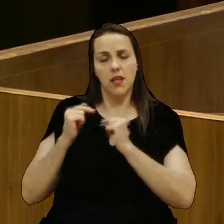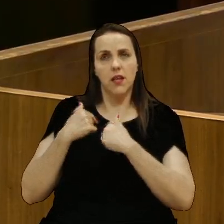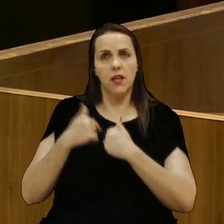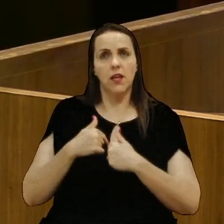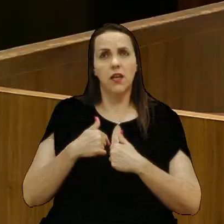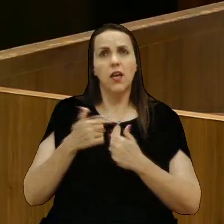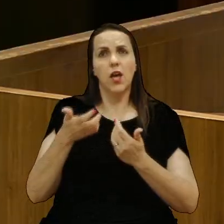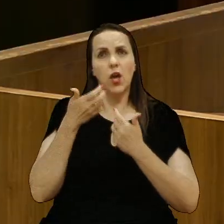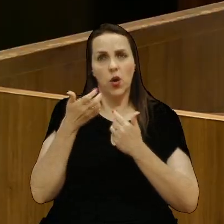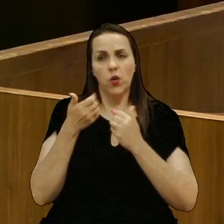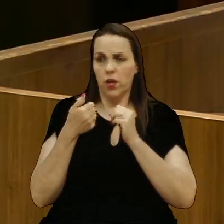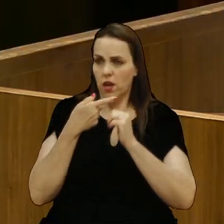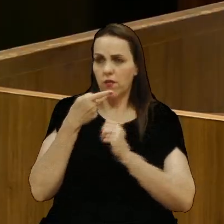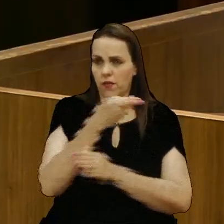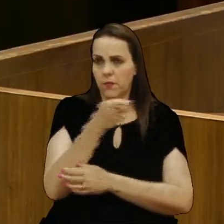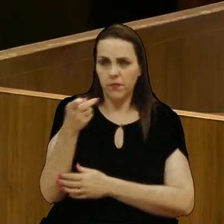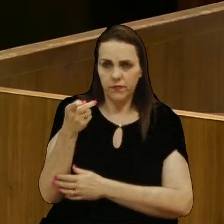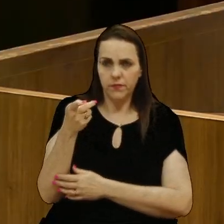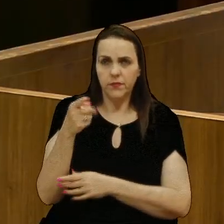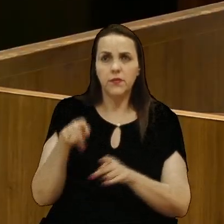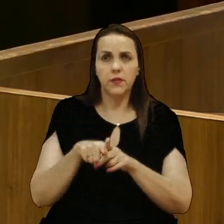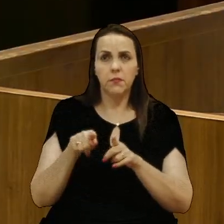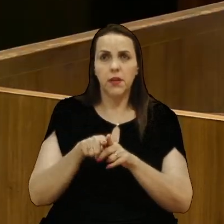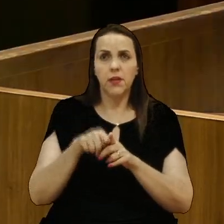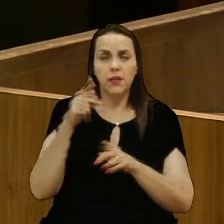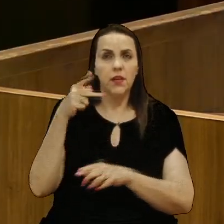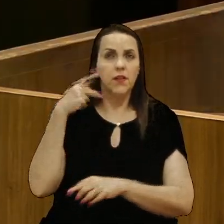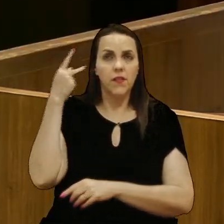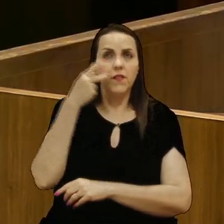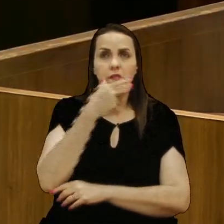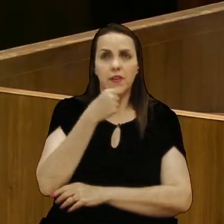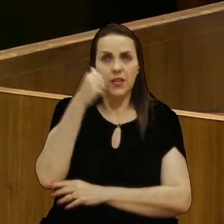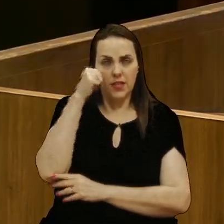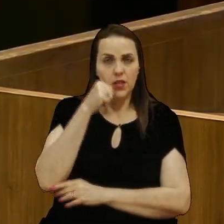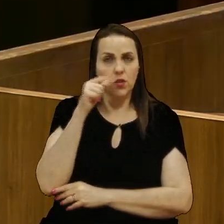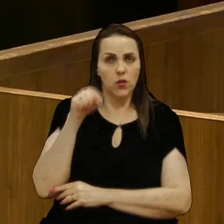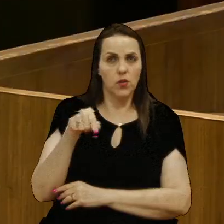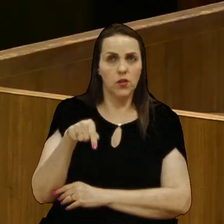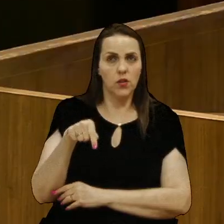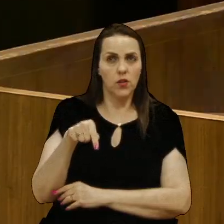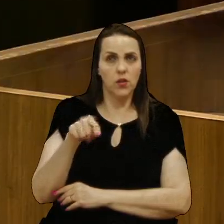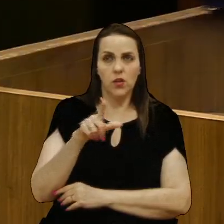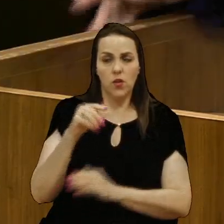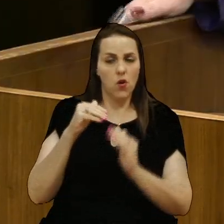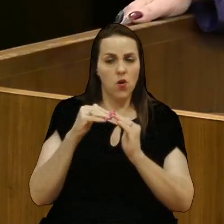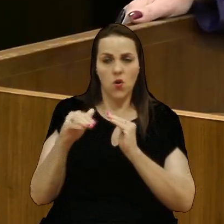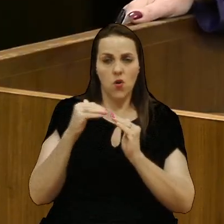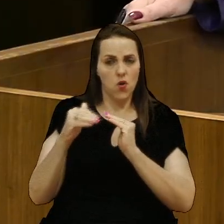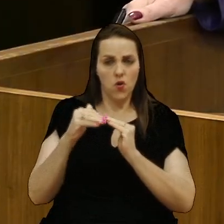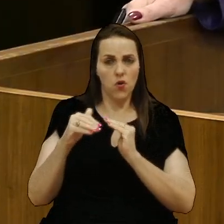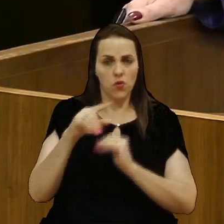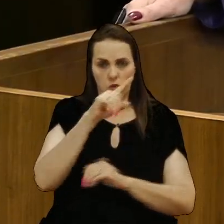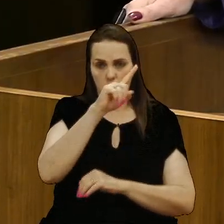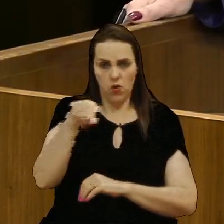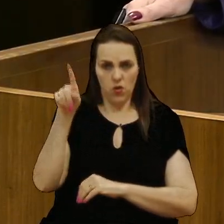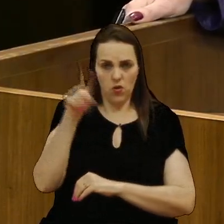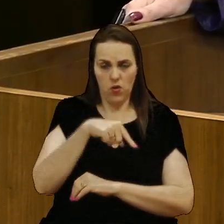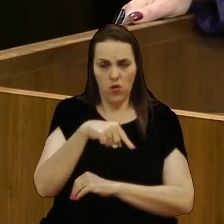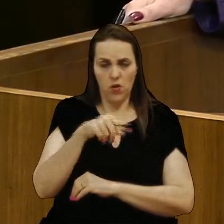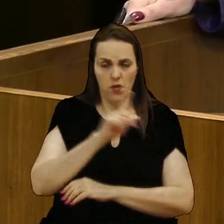Então, eu quero dizer isso e quero dizer que os vereadores ou o vereador que discordou do veto do prefeito,